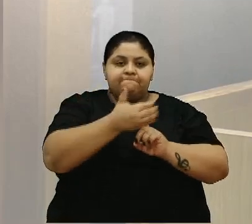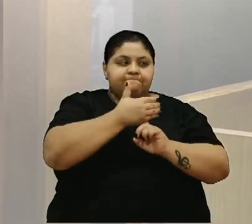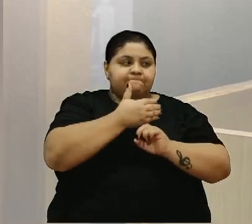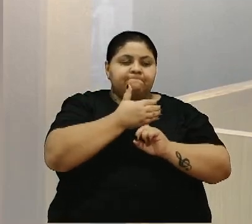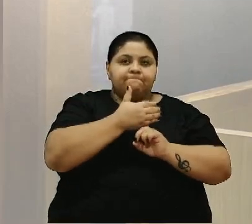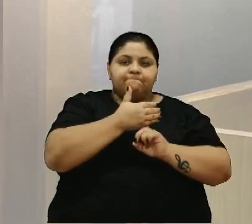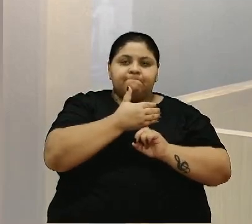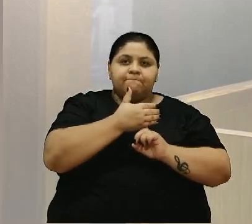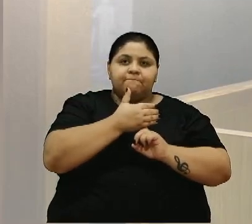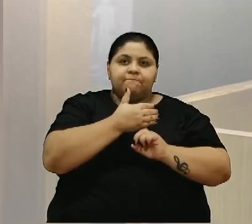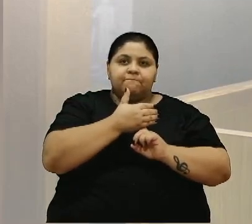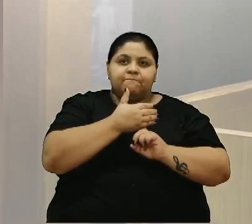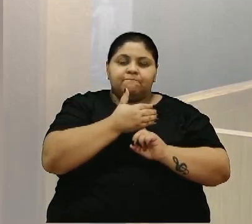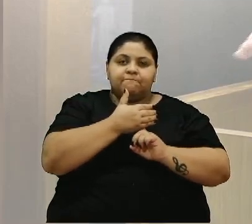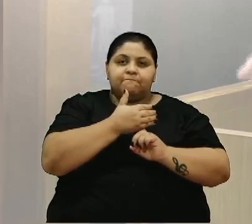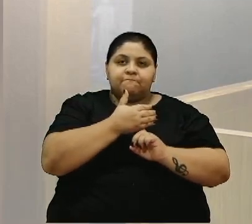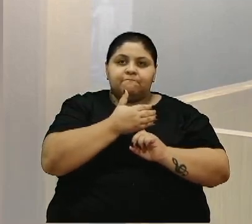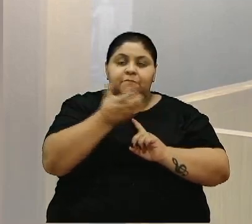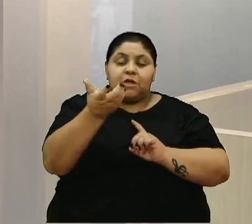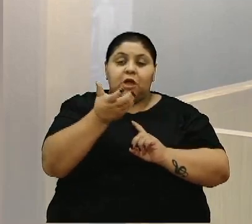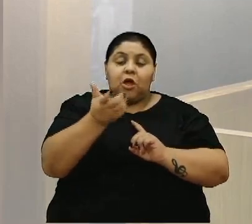aqui registrar